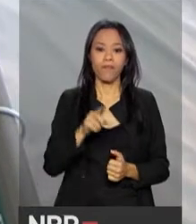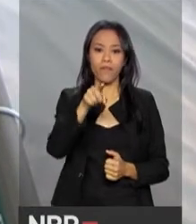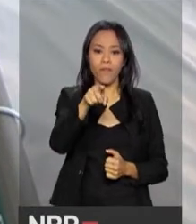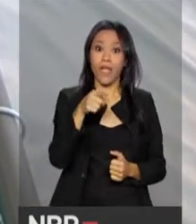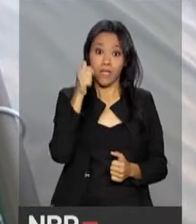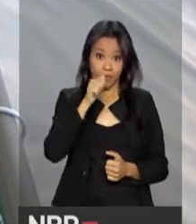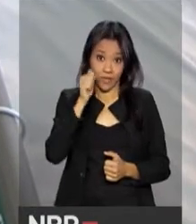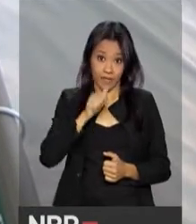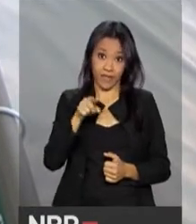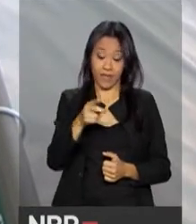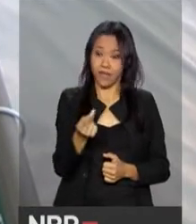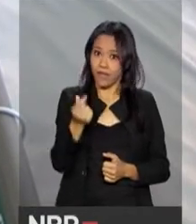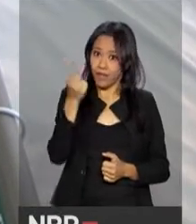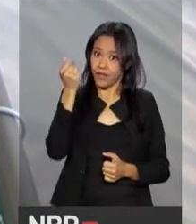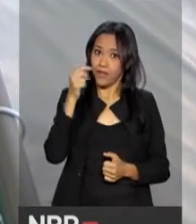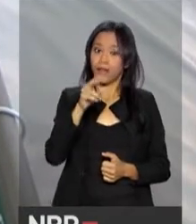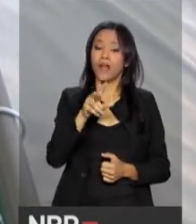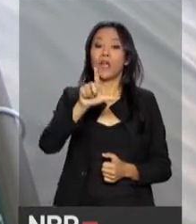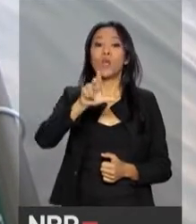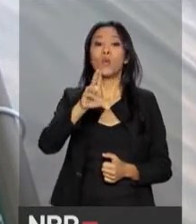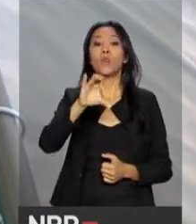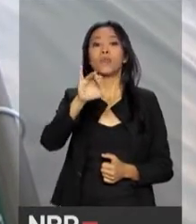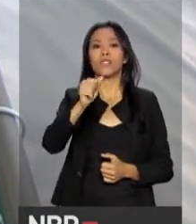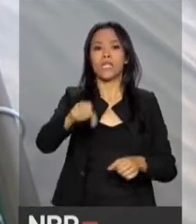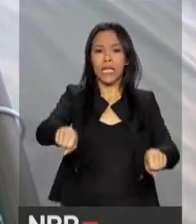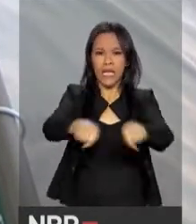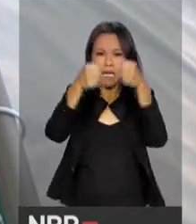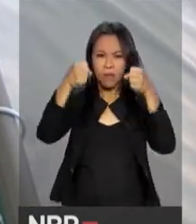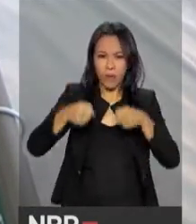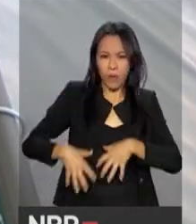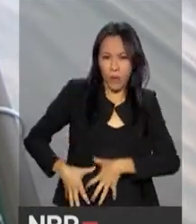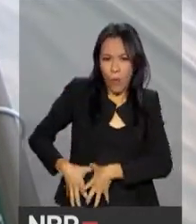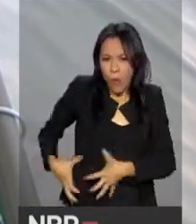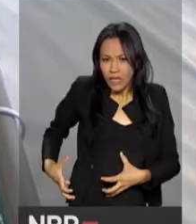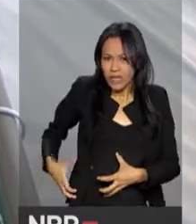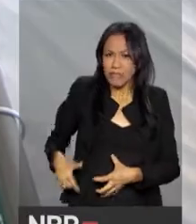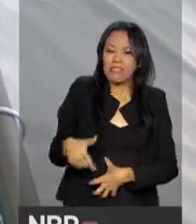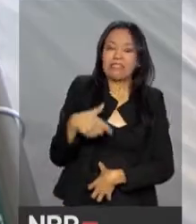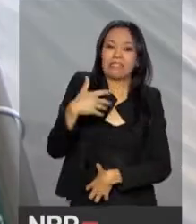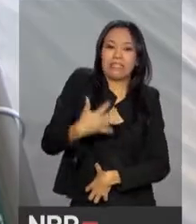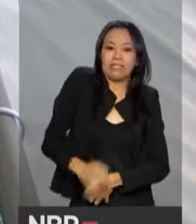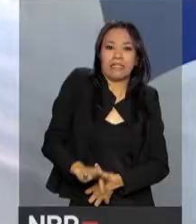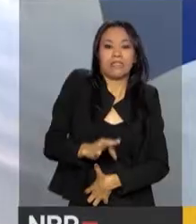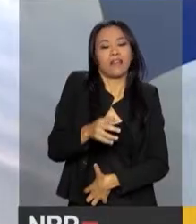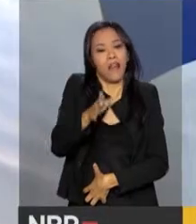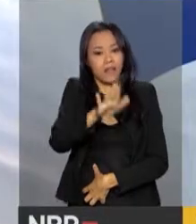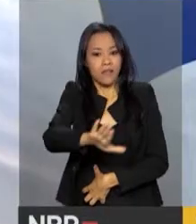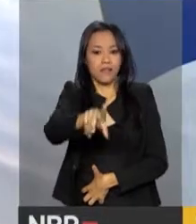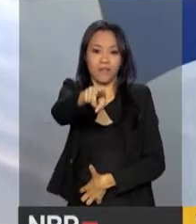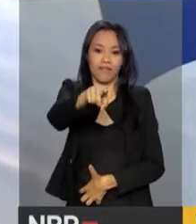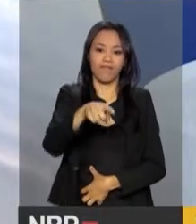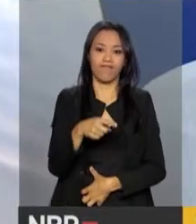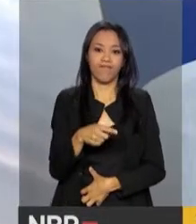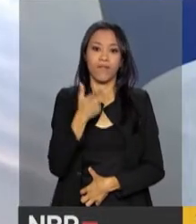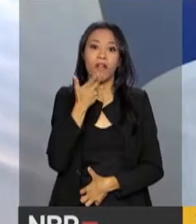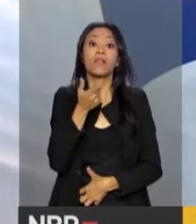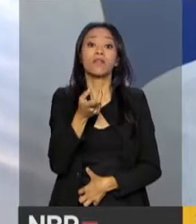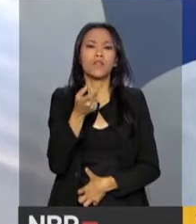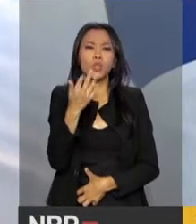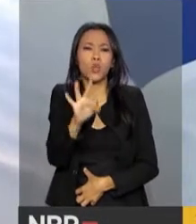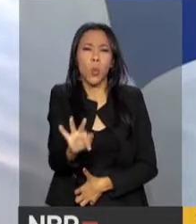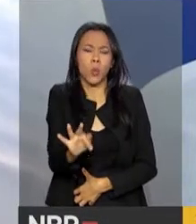muito tempo que dona vera lúcia ao quebrar uma prova a tese de quadril após uma queda se sentia assim muita dor e